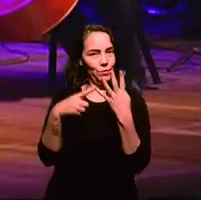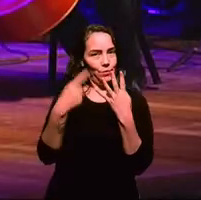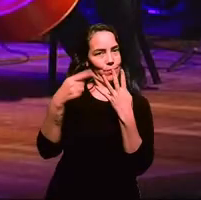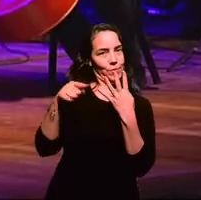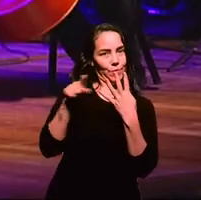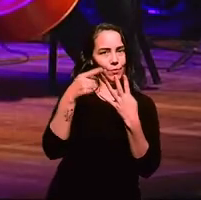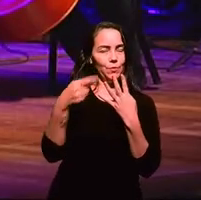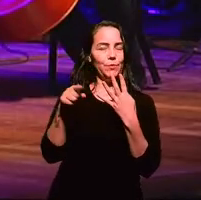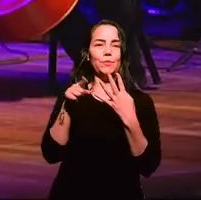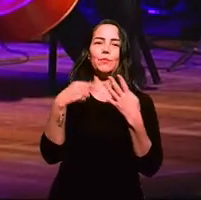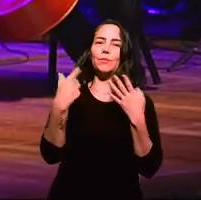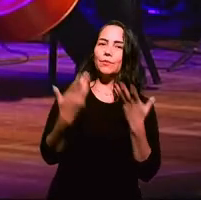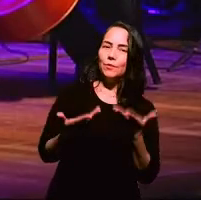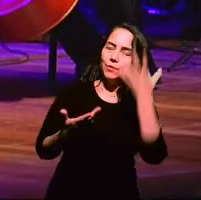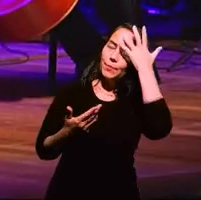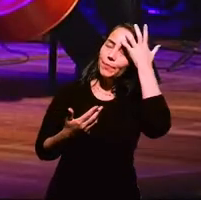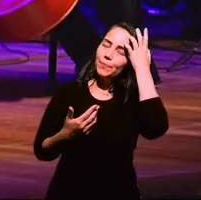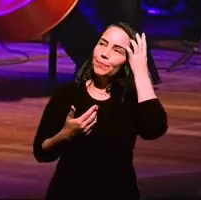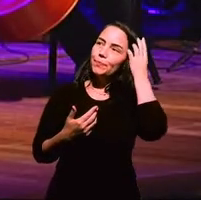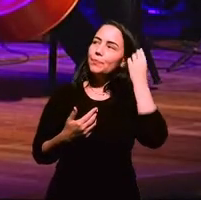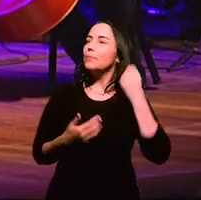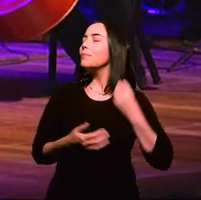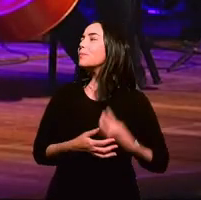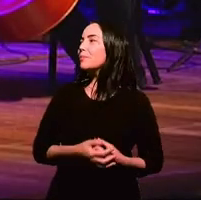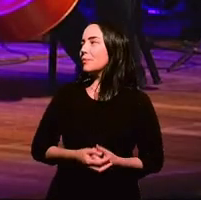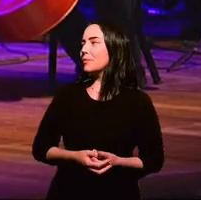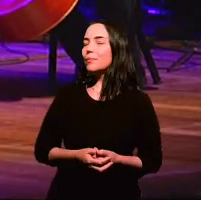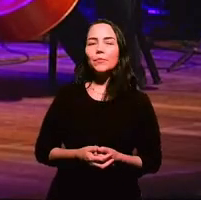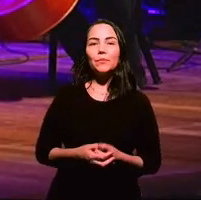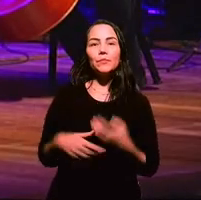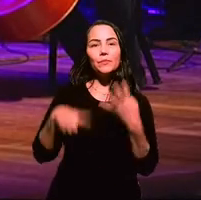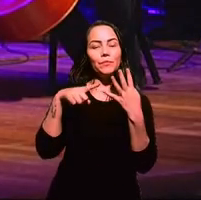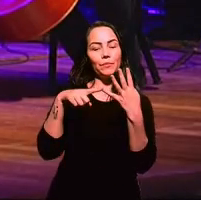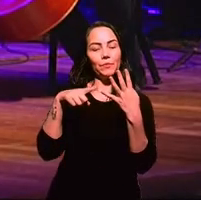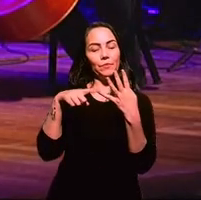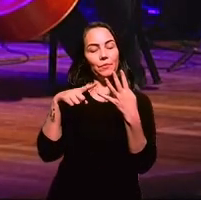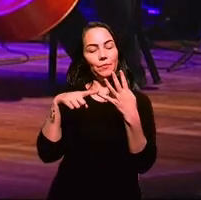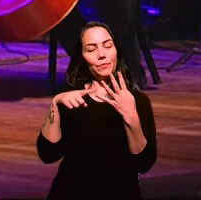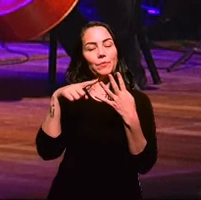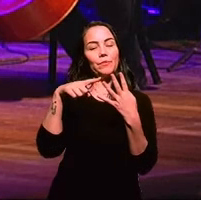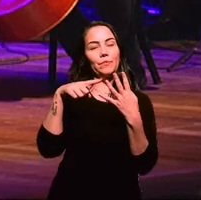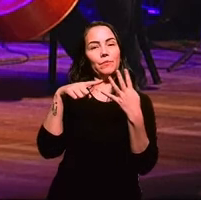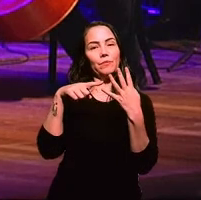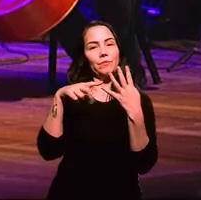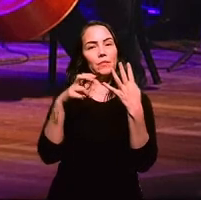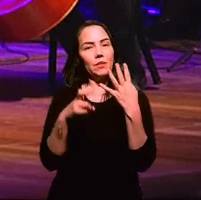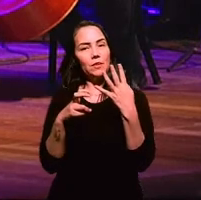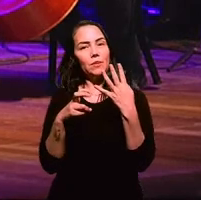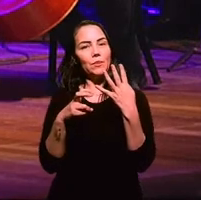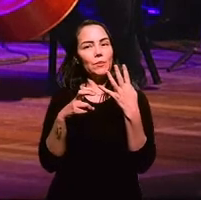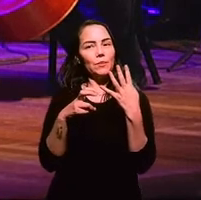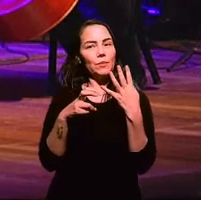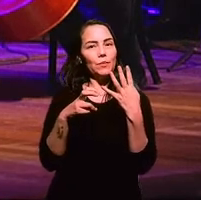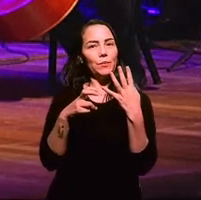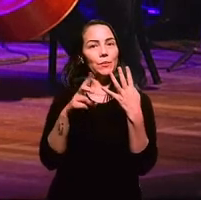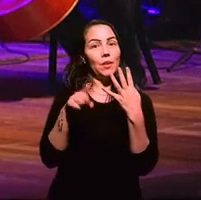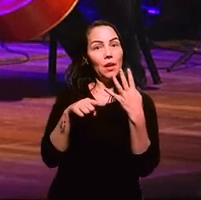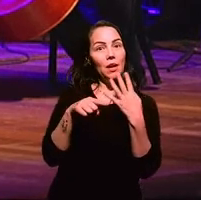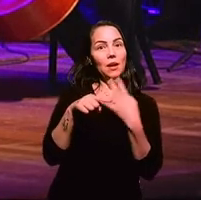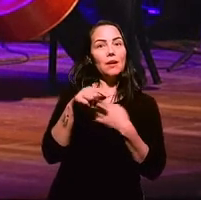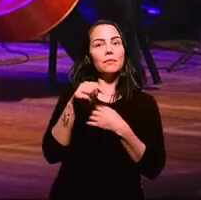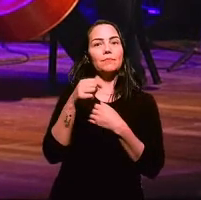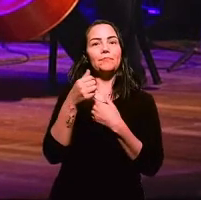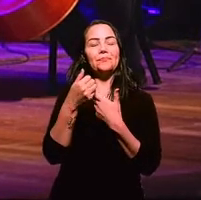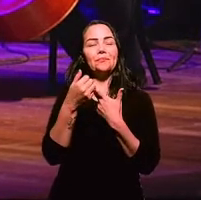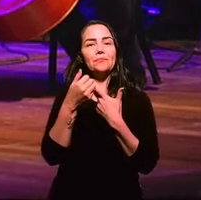obras. Então, a obra de número 4 e a de número 5, o Episódio Sinfônico do Francisco